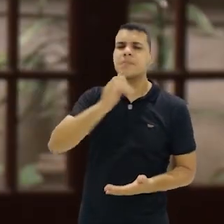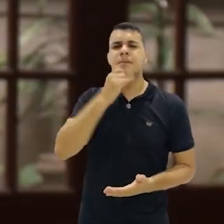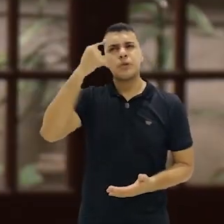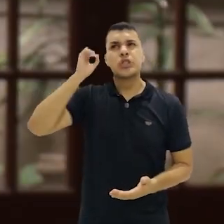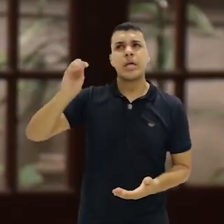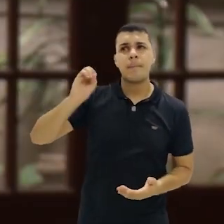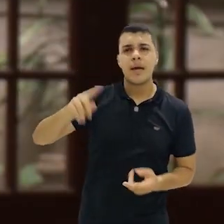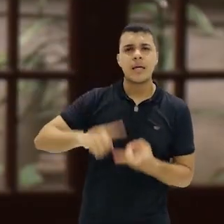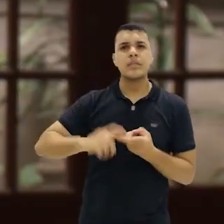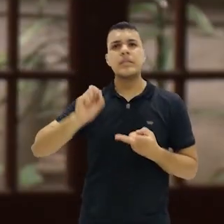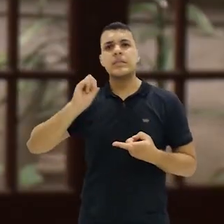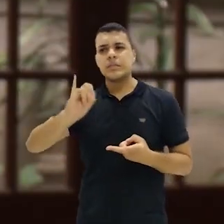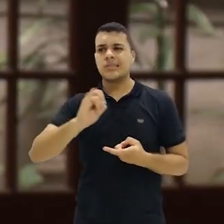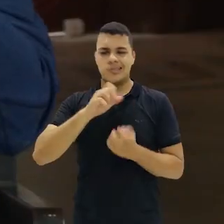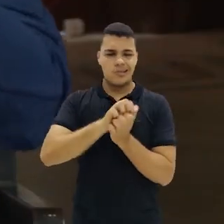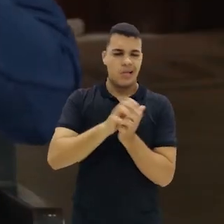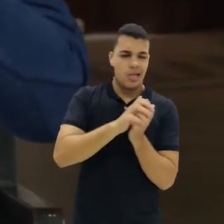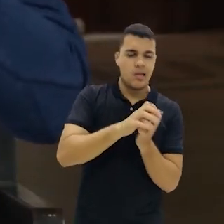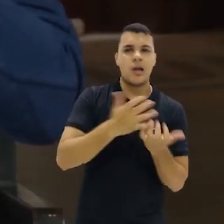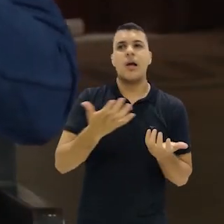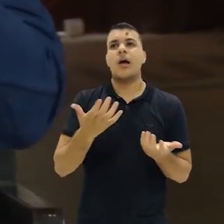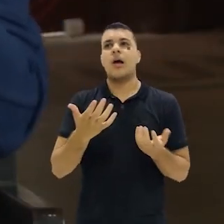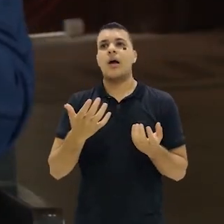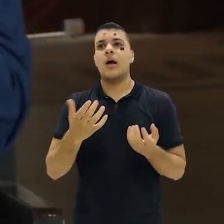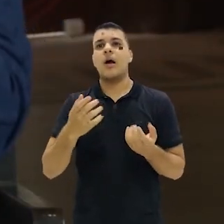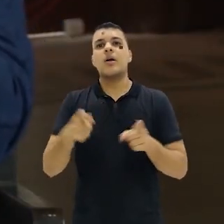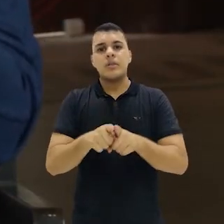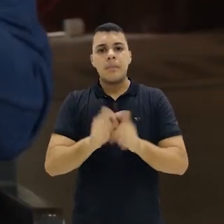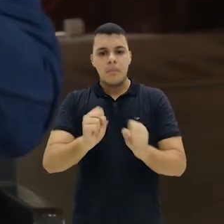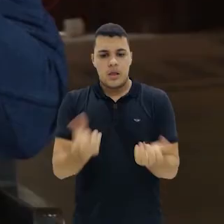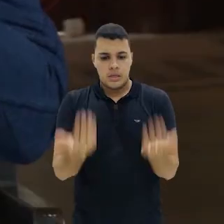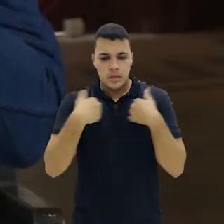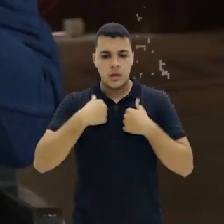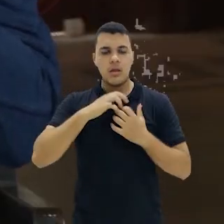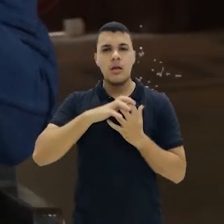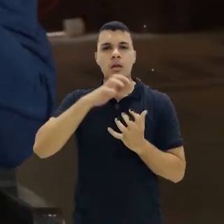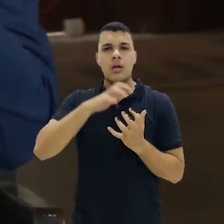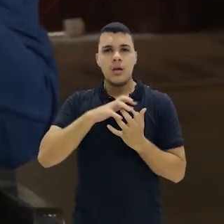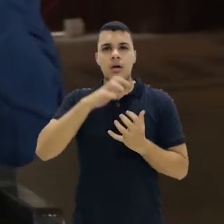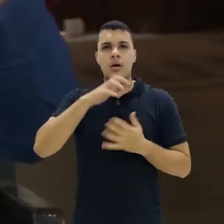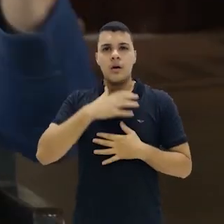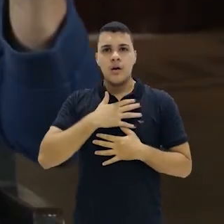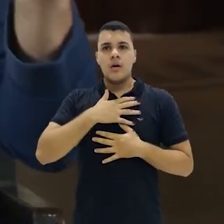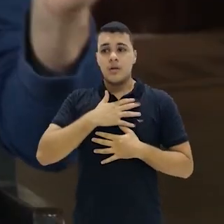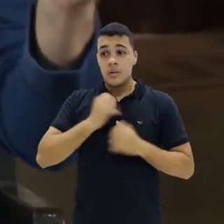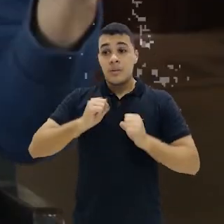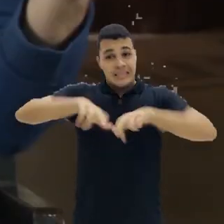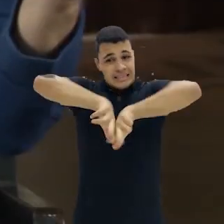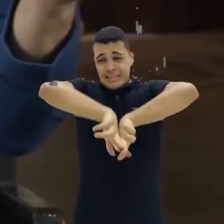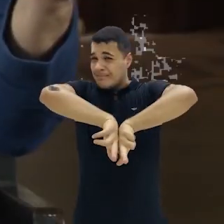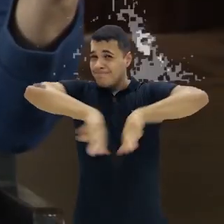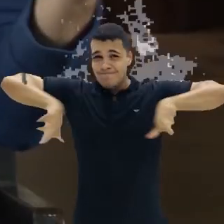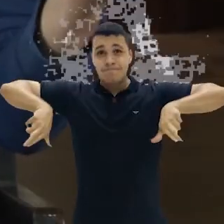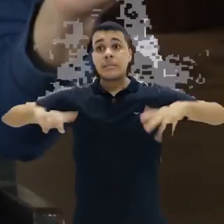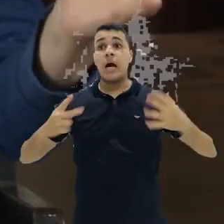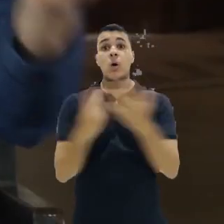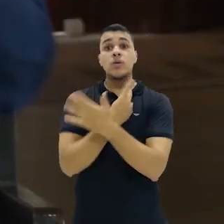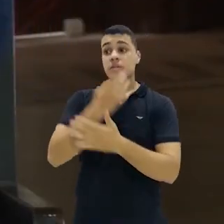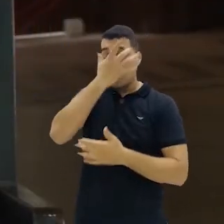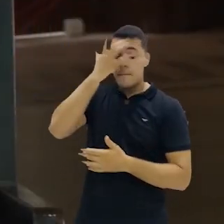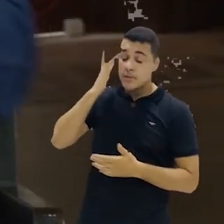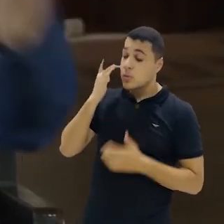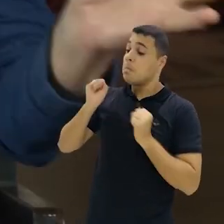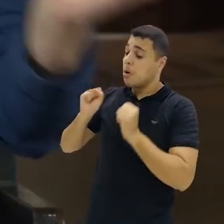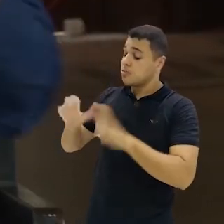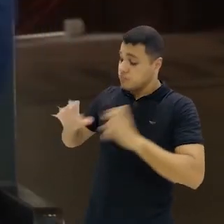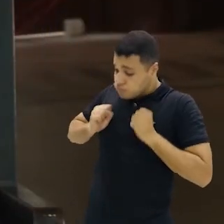broncoespasmo, porque são situações que elas acontecem, a pessoa recupera, daqui a pouco elas acontecem de novo. Então, eu tenho tempo suficiente